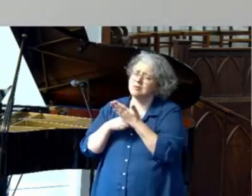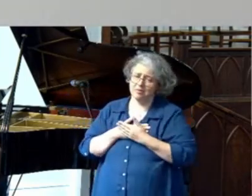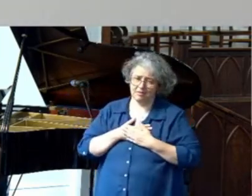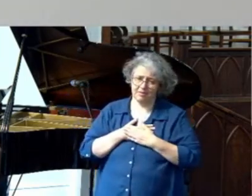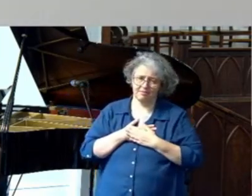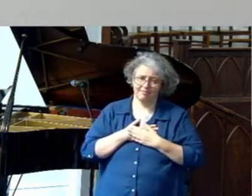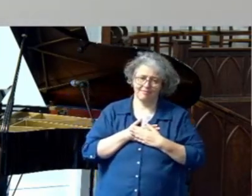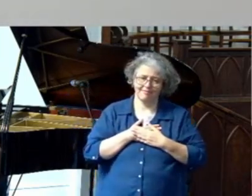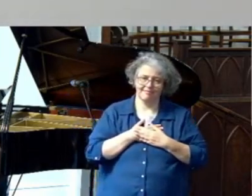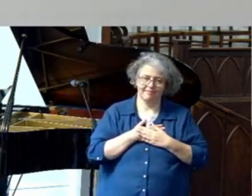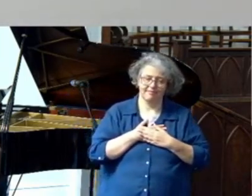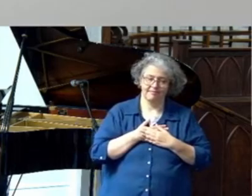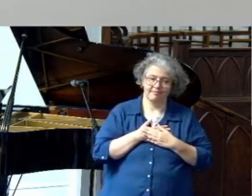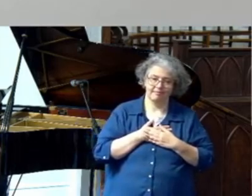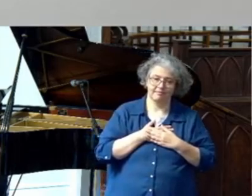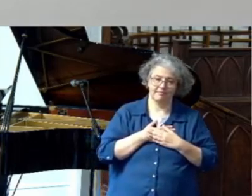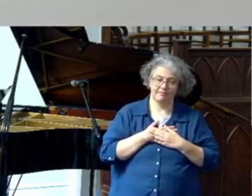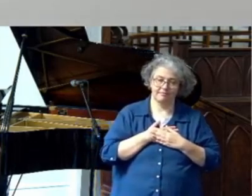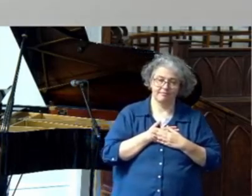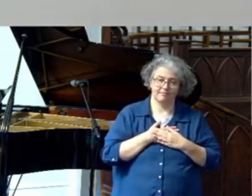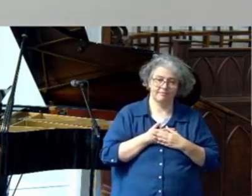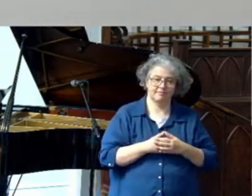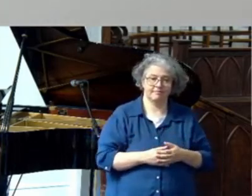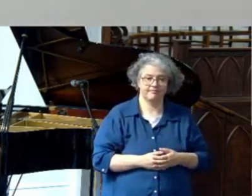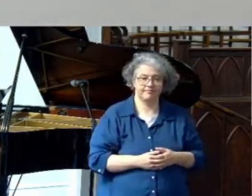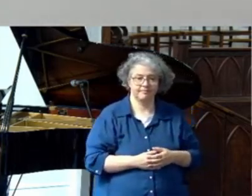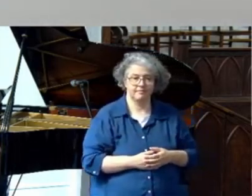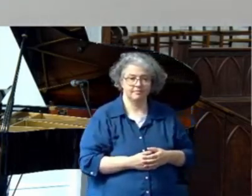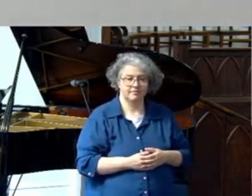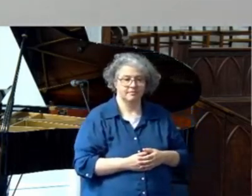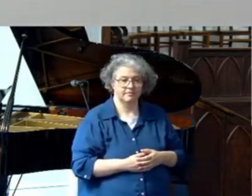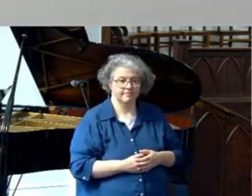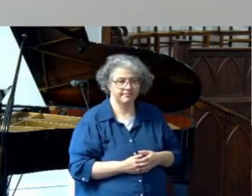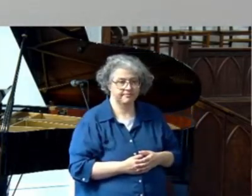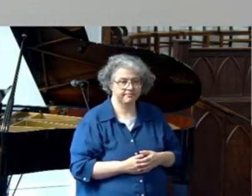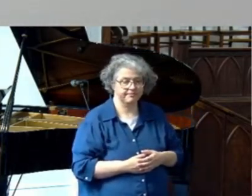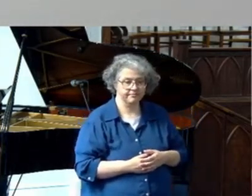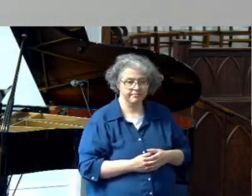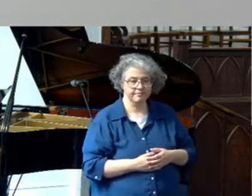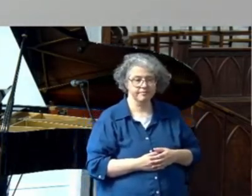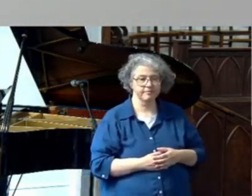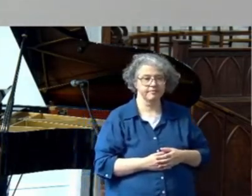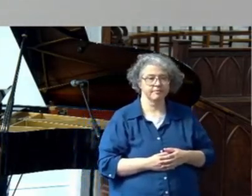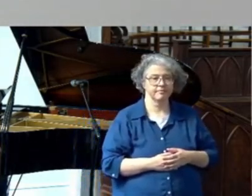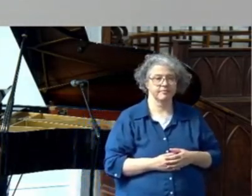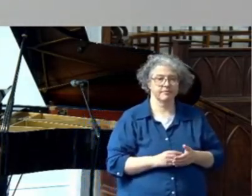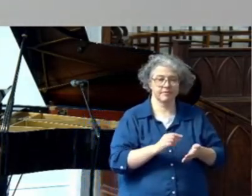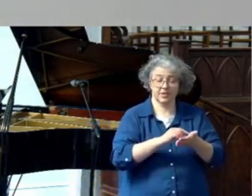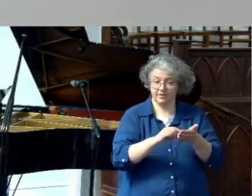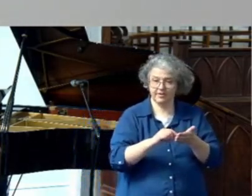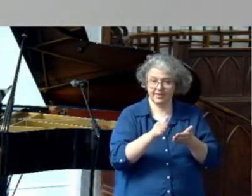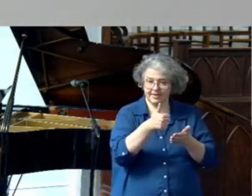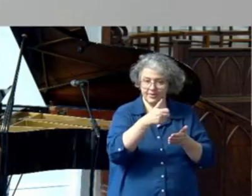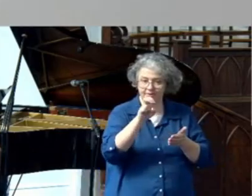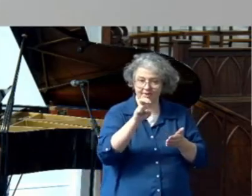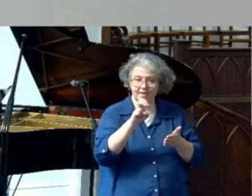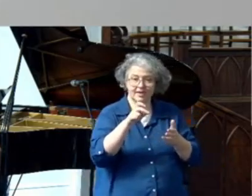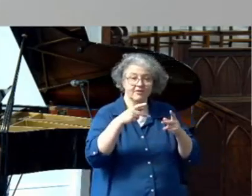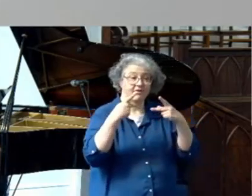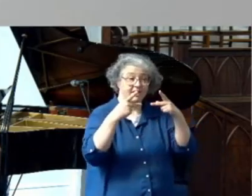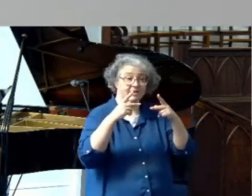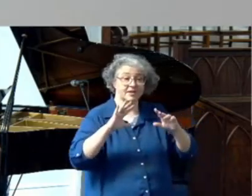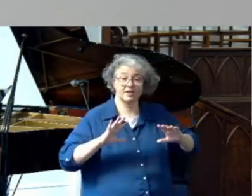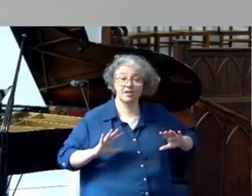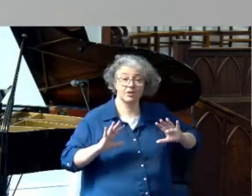ou parede torta. Por isso, o versículo 15 nos leva a dizer em tudo na